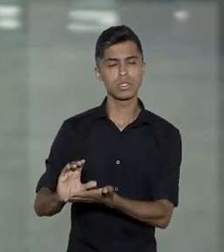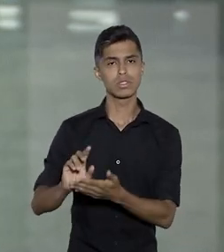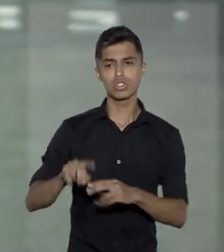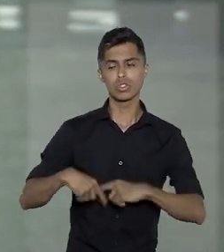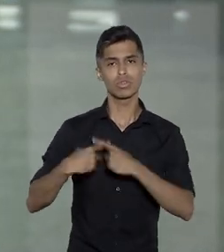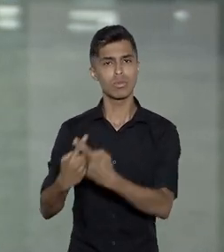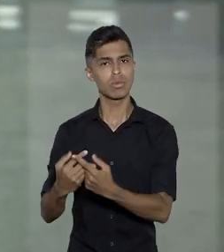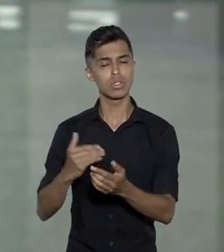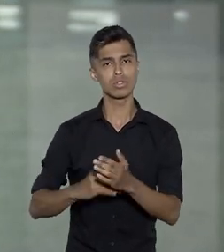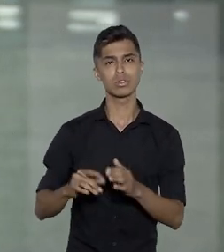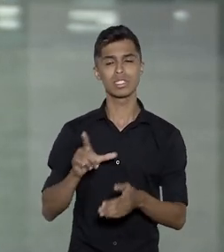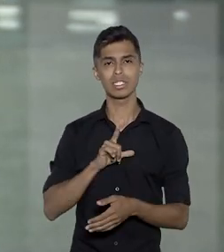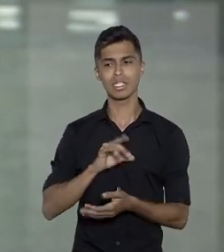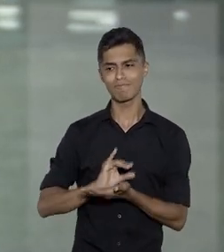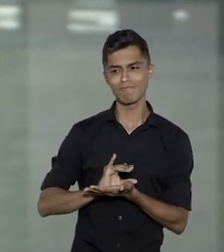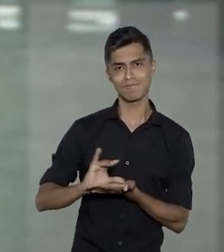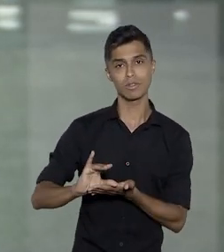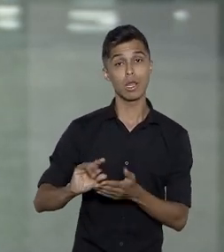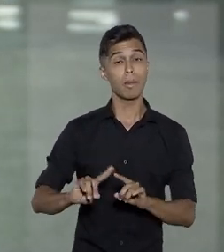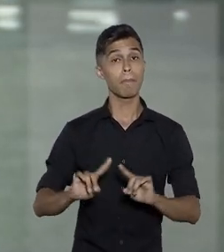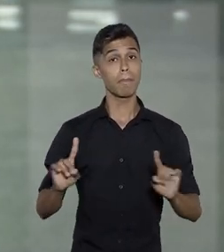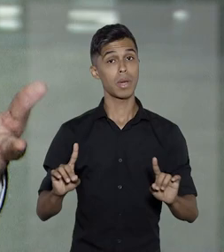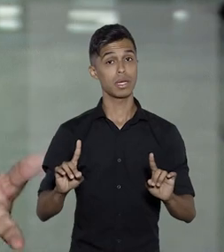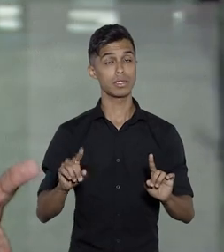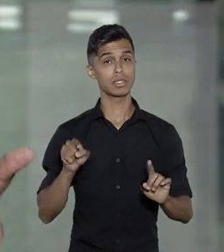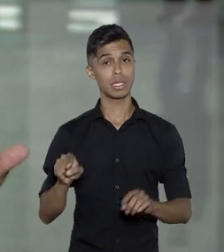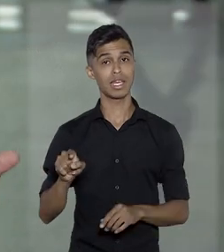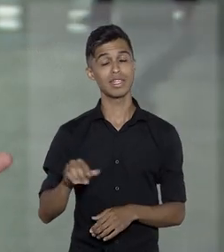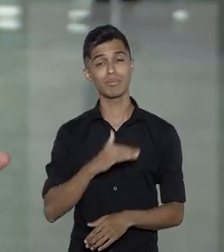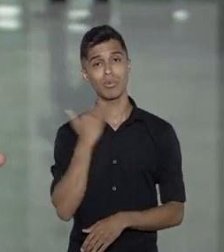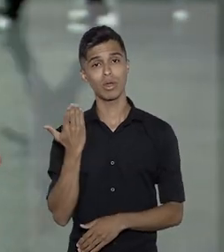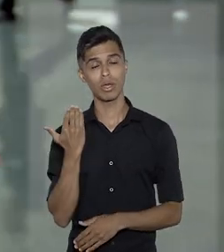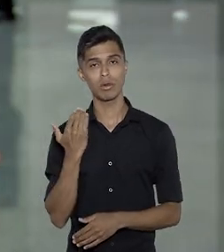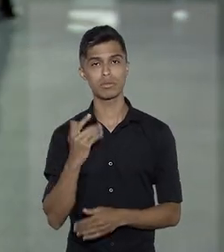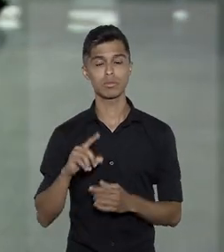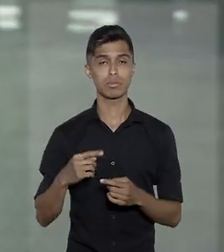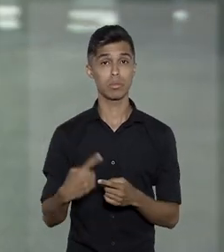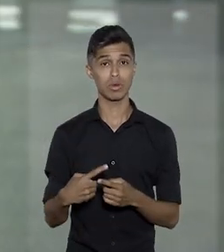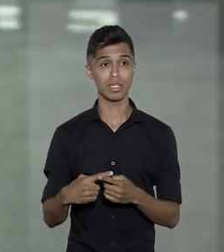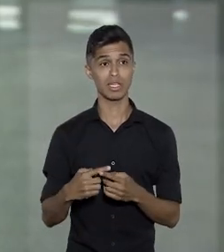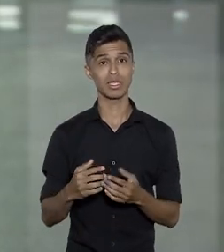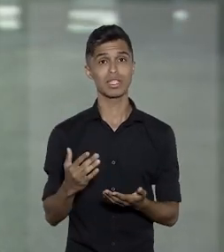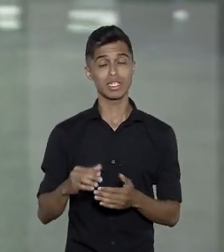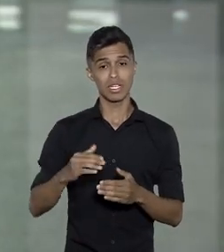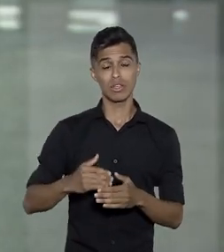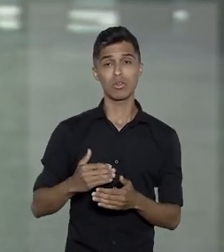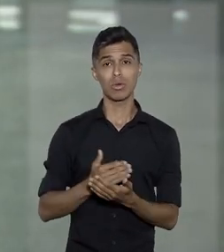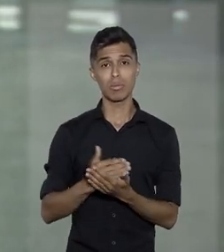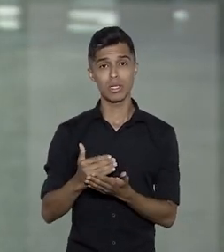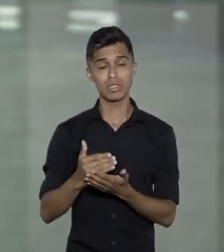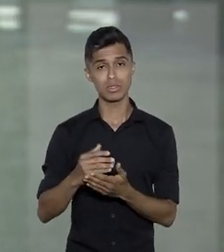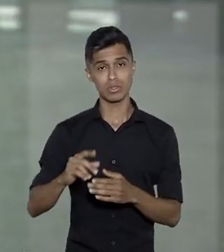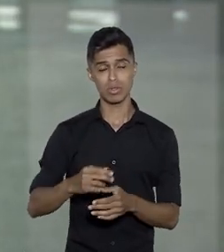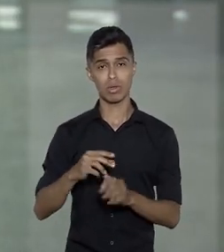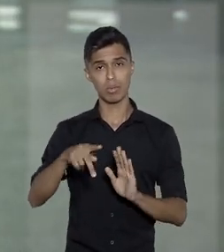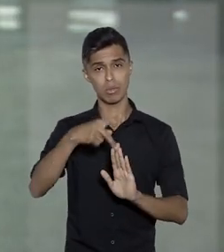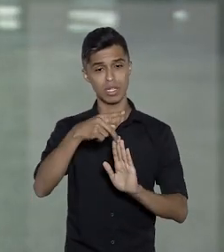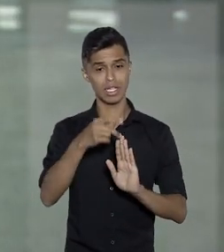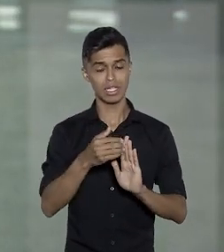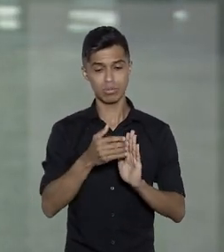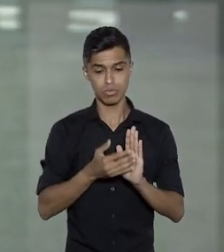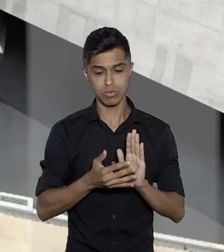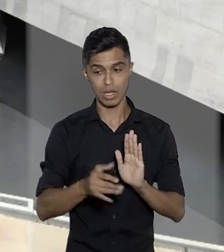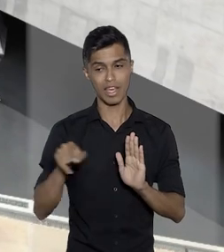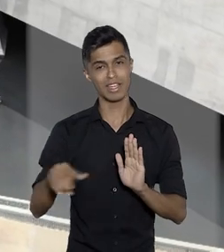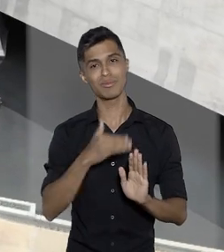econômica de caráter indenizatório porém o anistiado faleceu após o início dos efeitos financeiros da